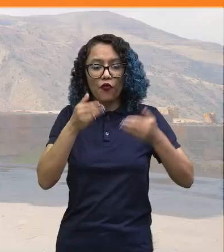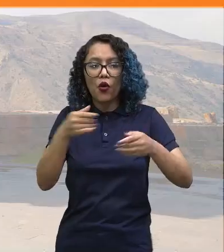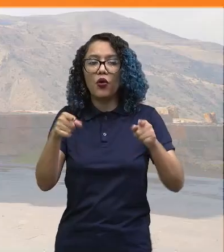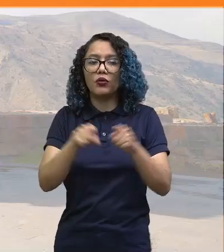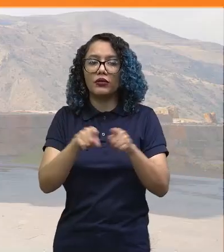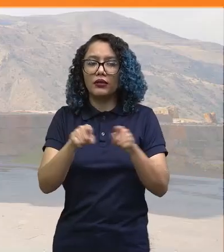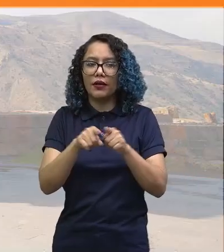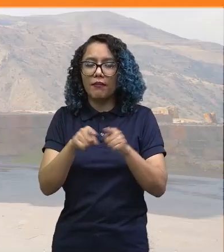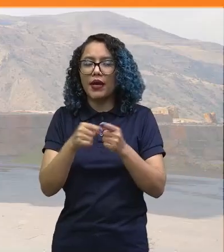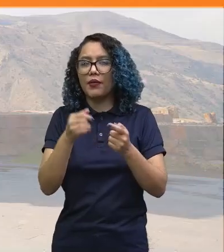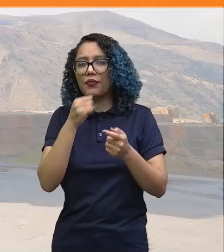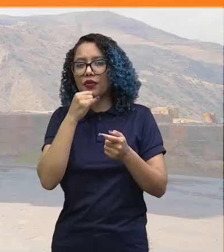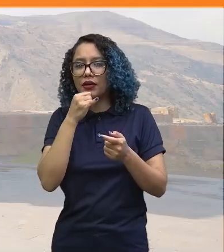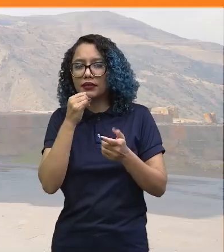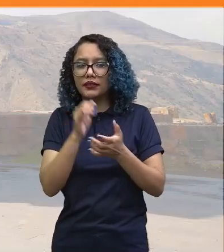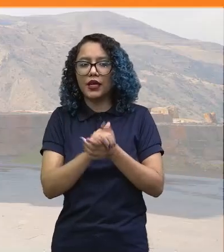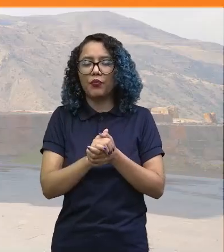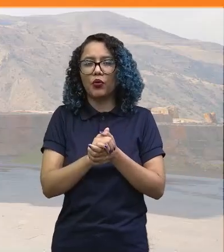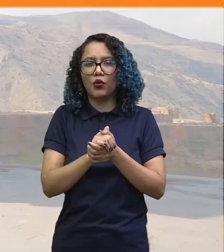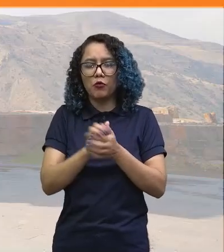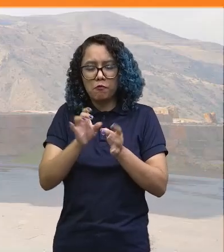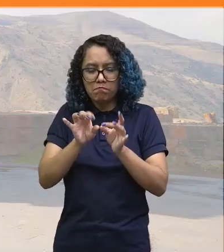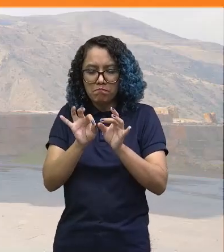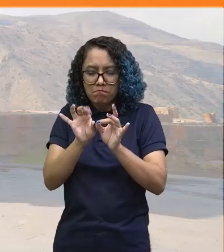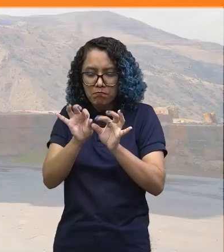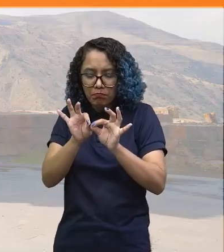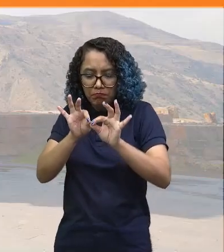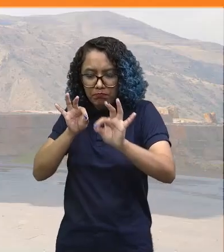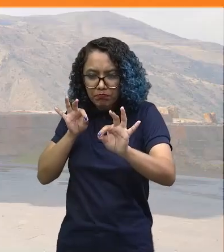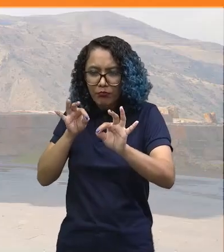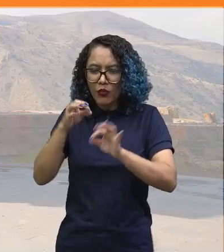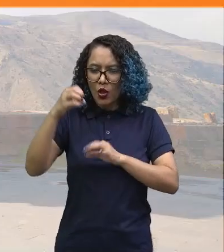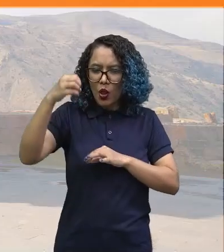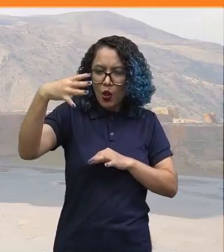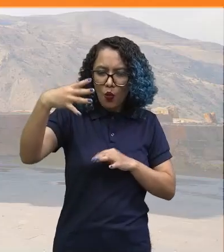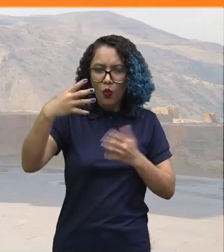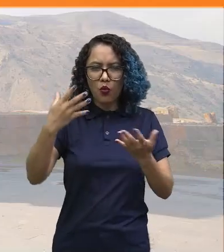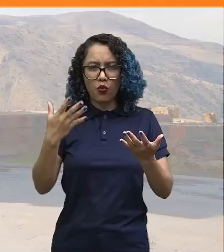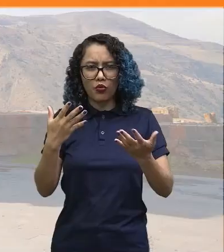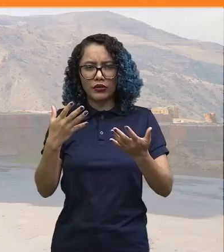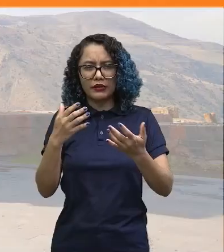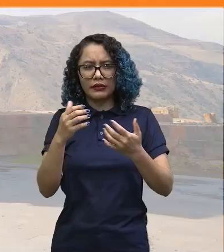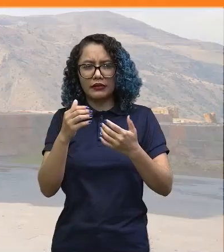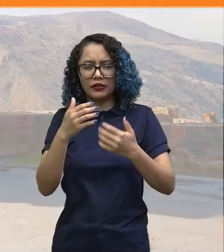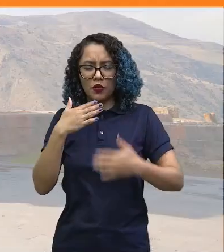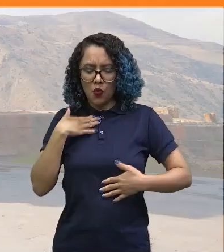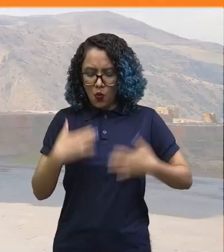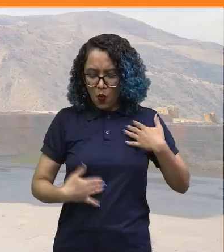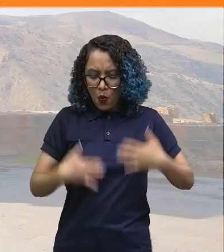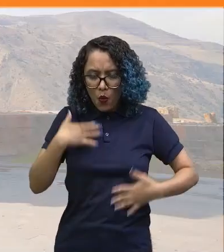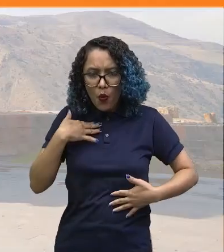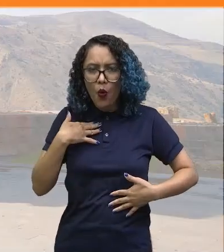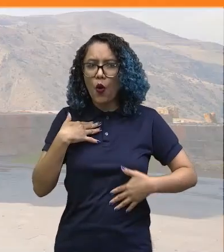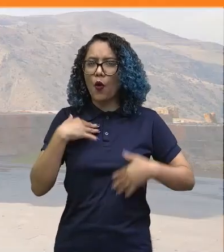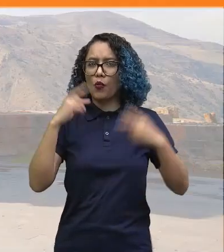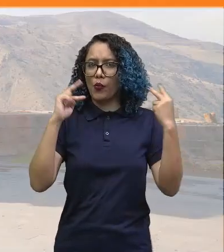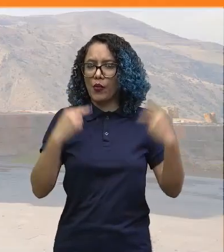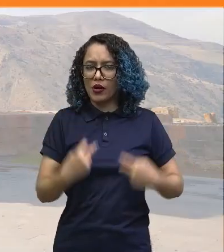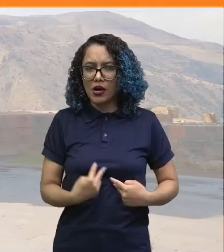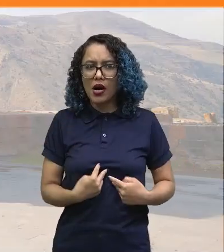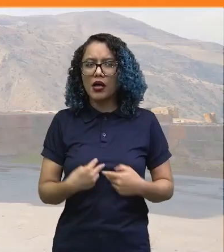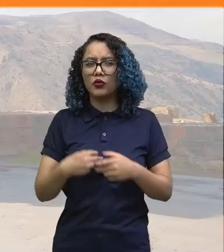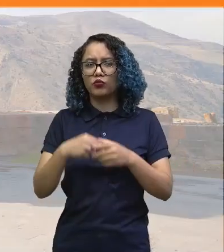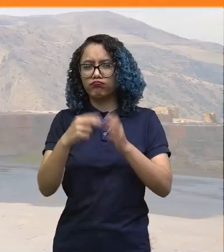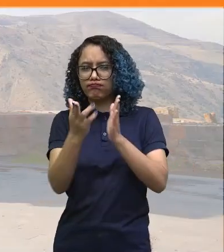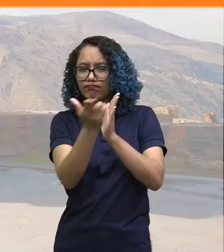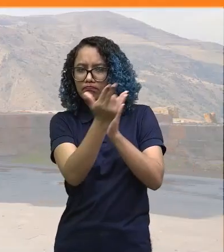da profundidade, a questão da luz, da anatomia, explorar mais o corpo humano em suas obras.